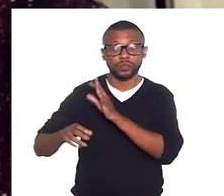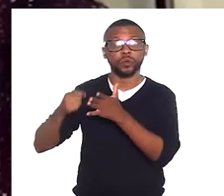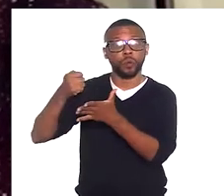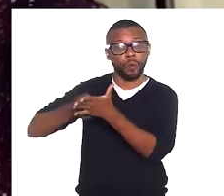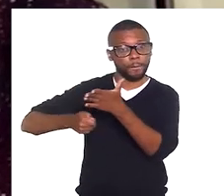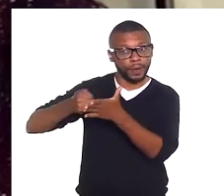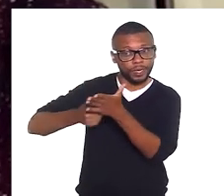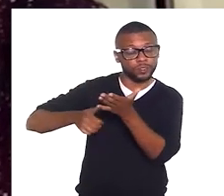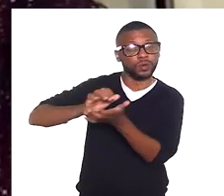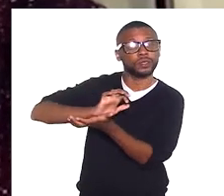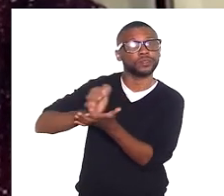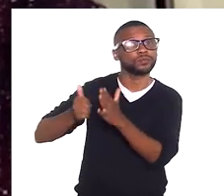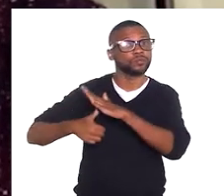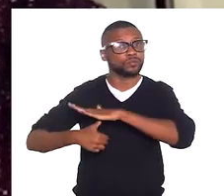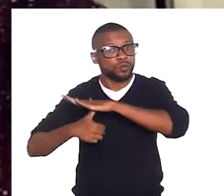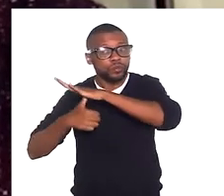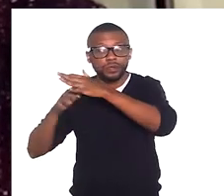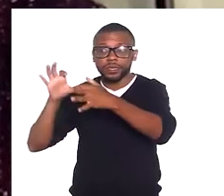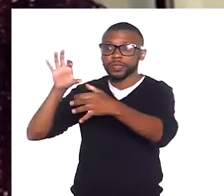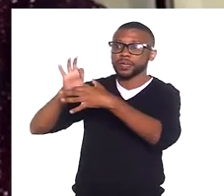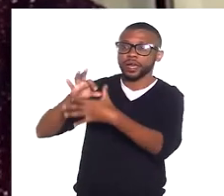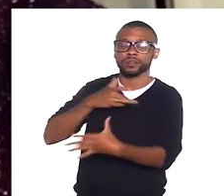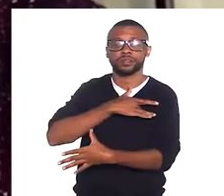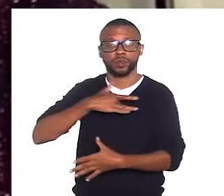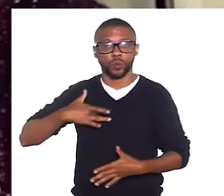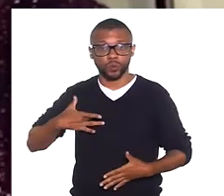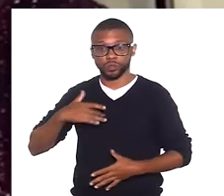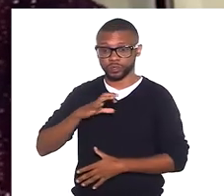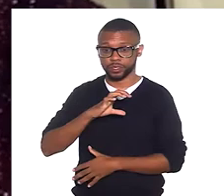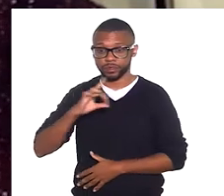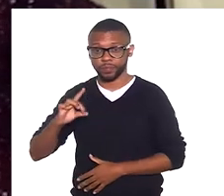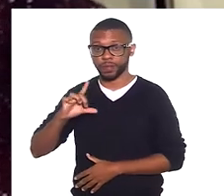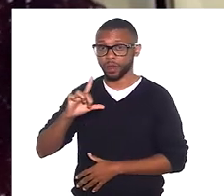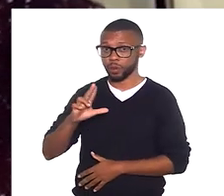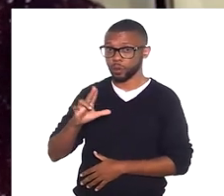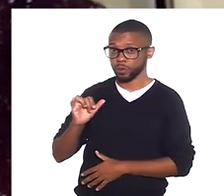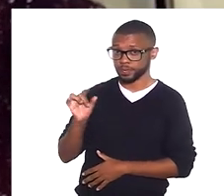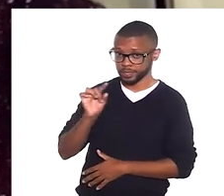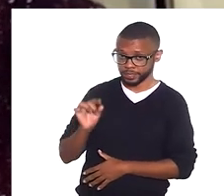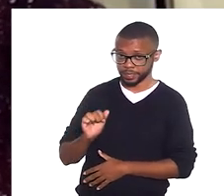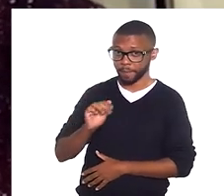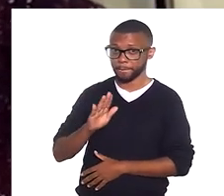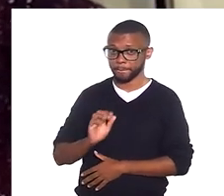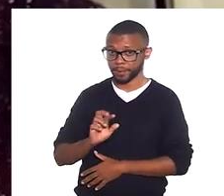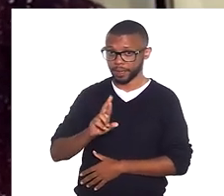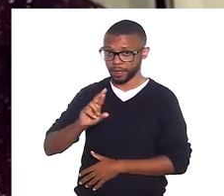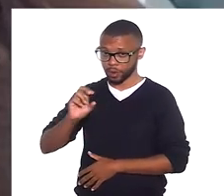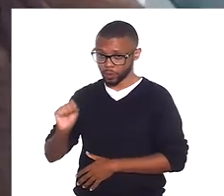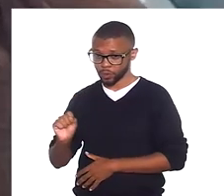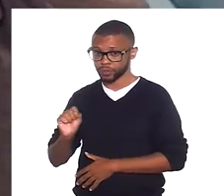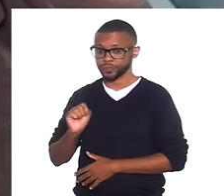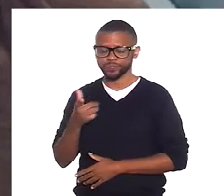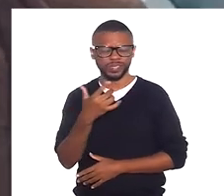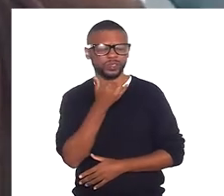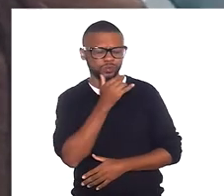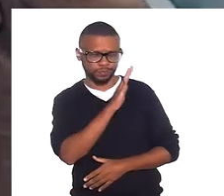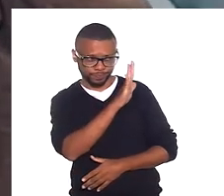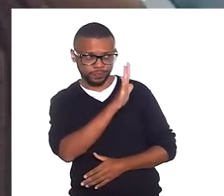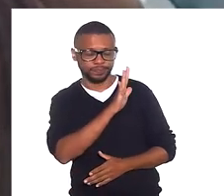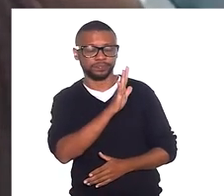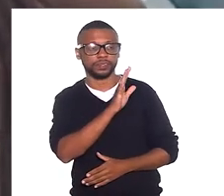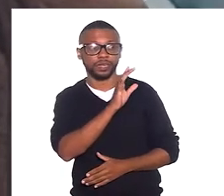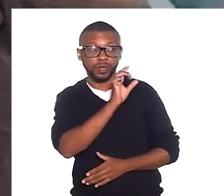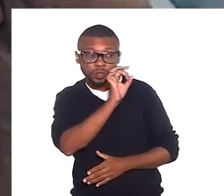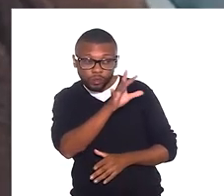no Componente Saúde. Era um programa que era coordenado pela Luísa Bairros e pela Fernanda Lopes. O Componente Saúde era coordenado